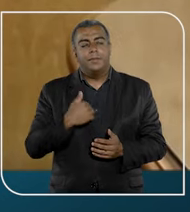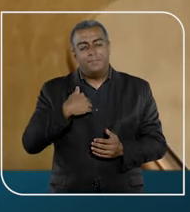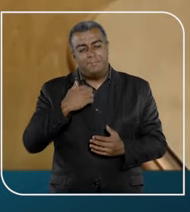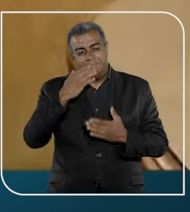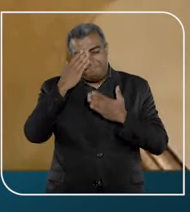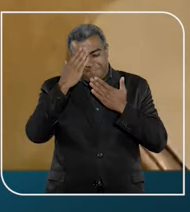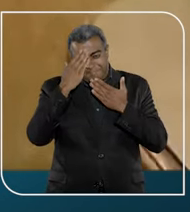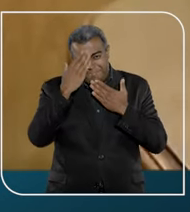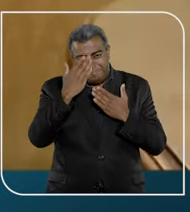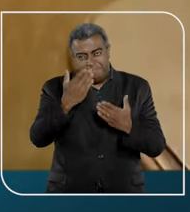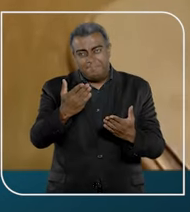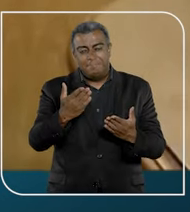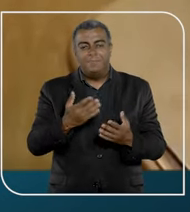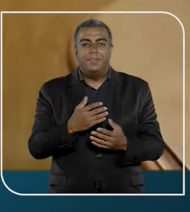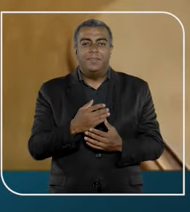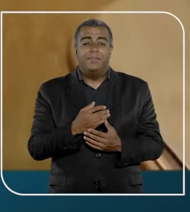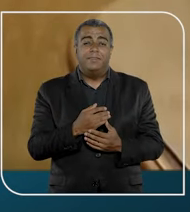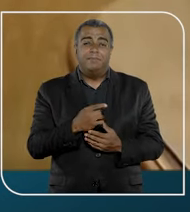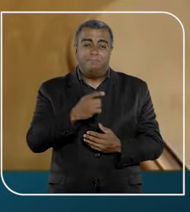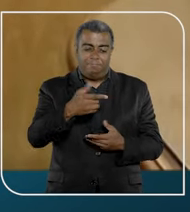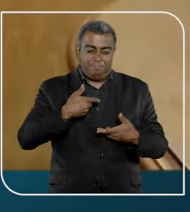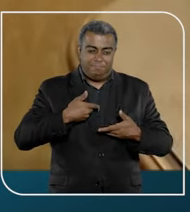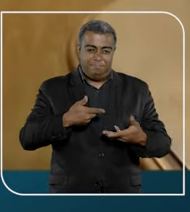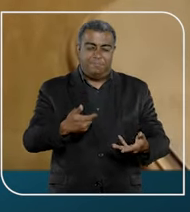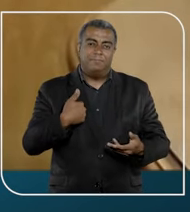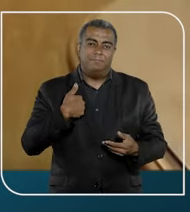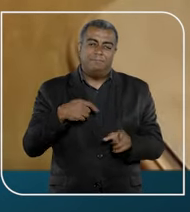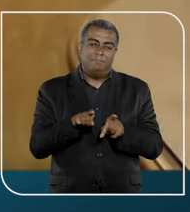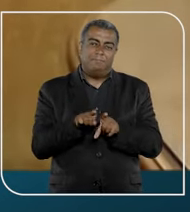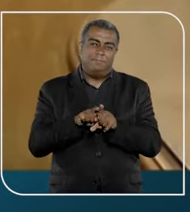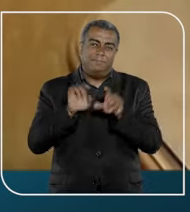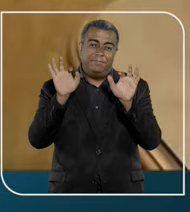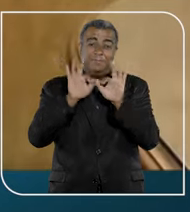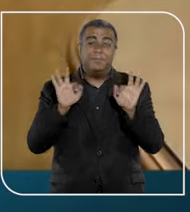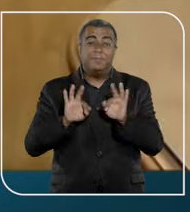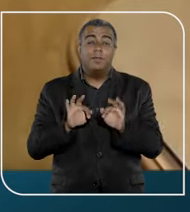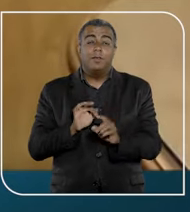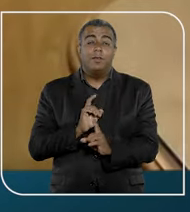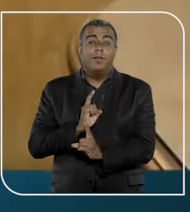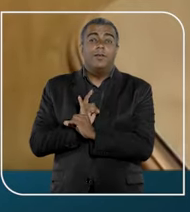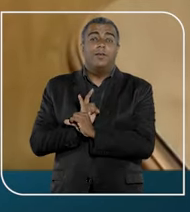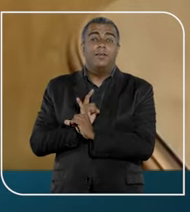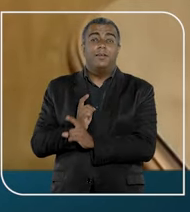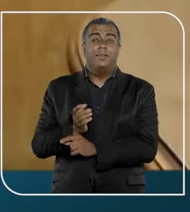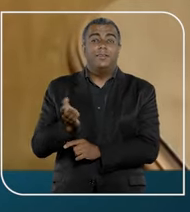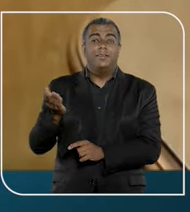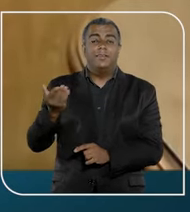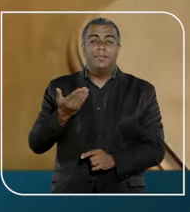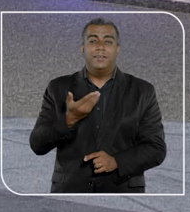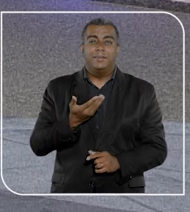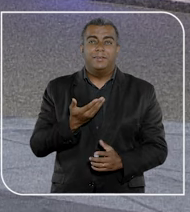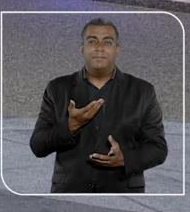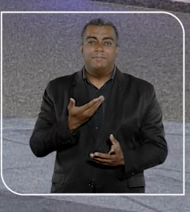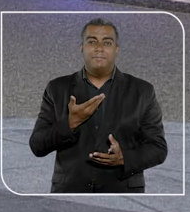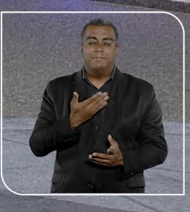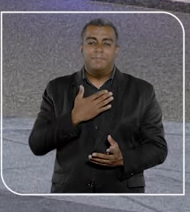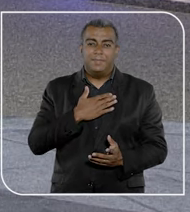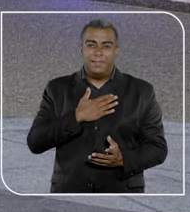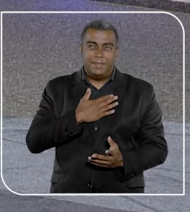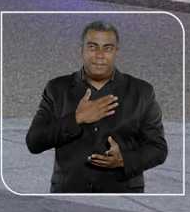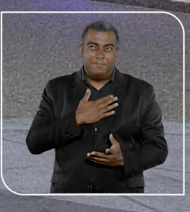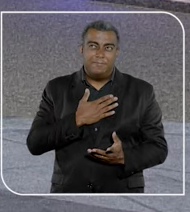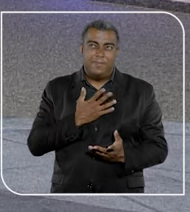Eu que agradeço o convite, Fátima, e também estou muito feliz em reencontrar a minha